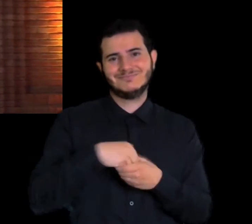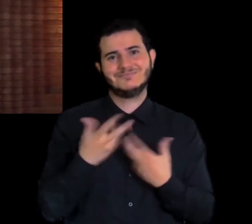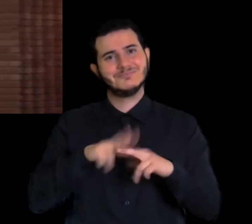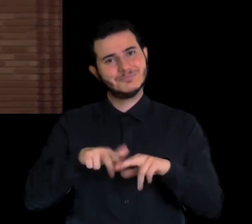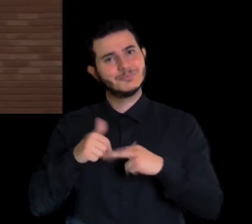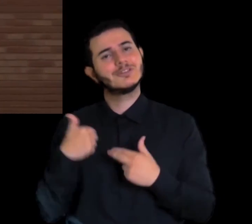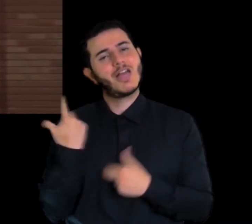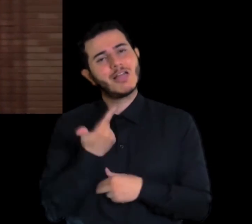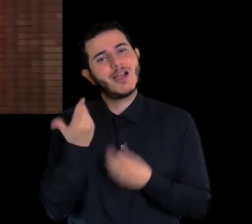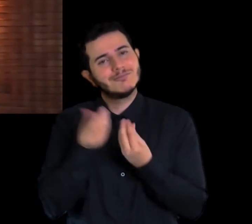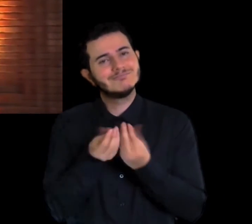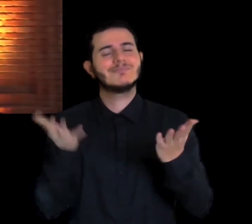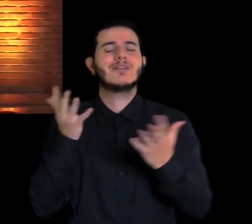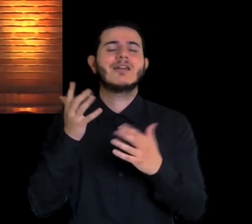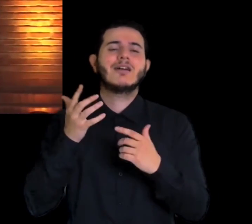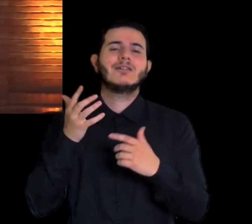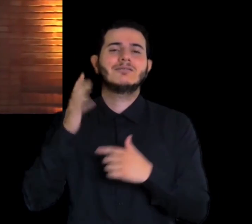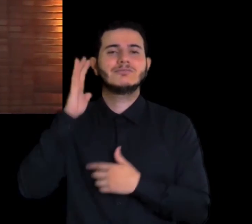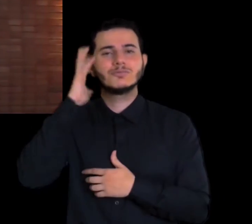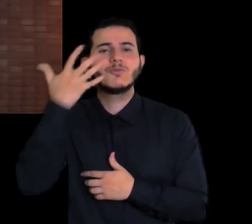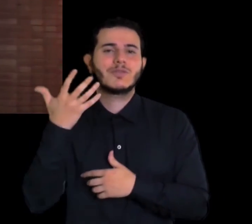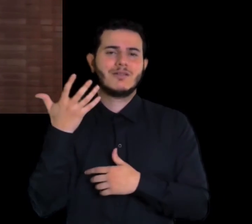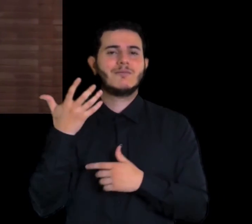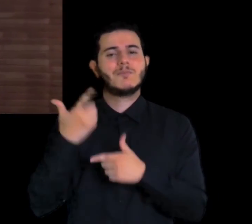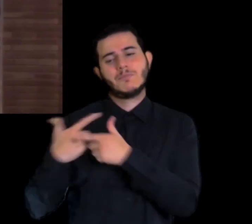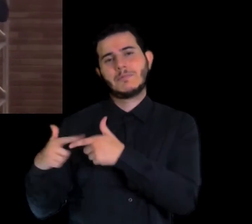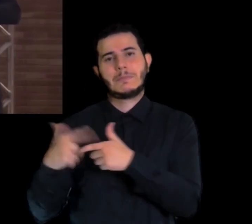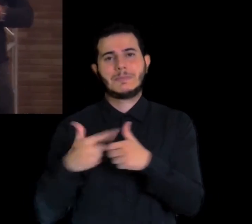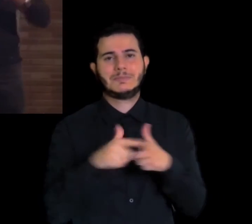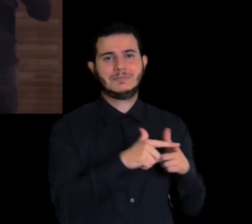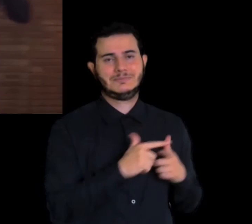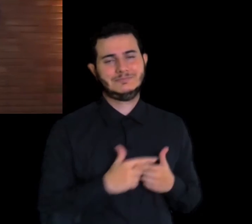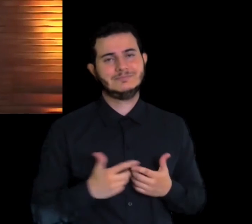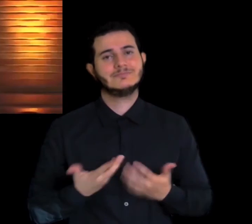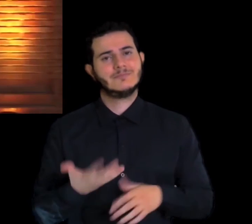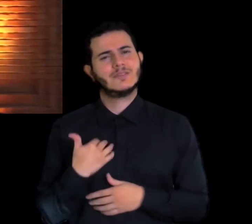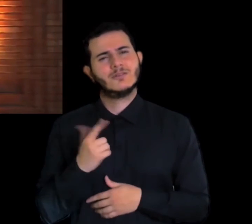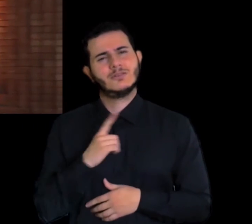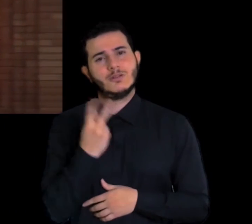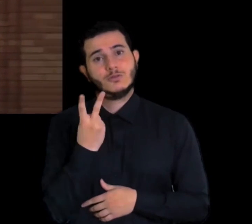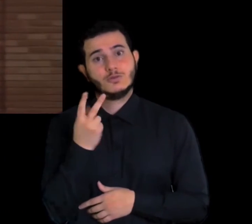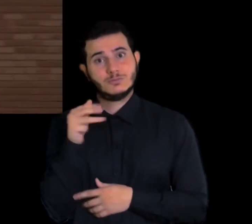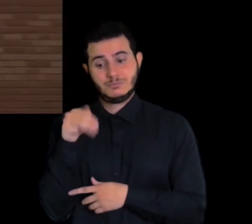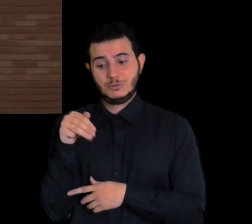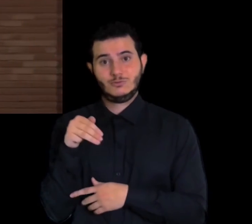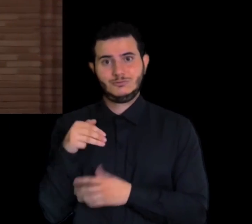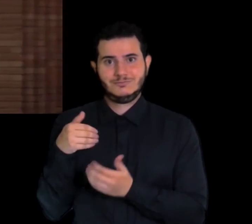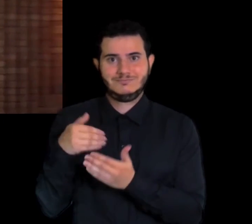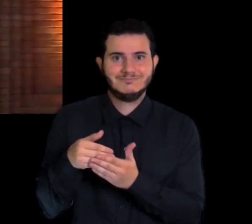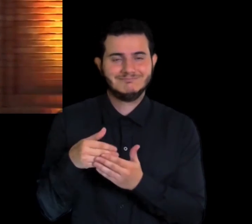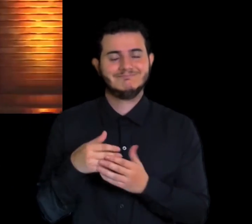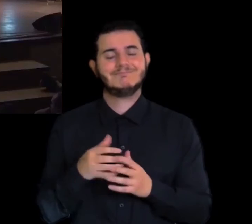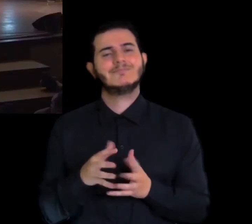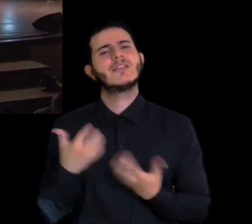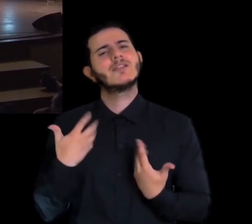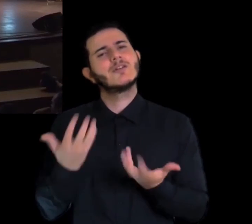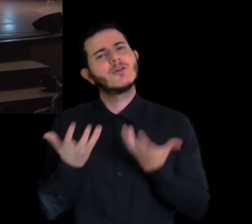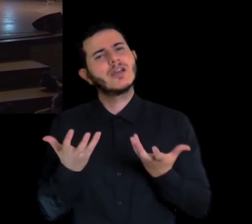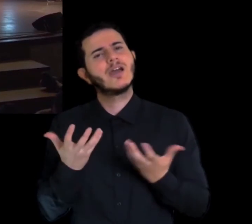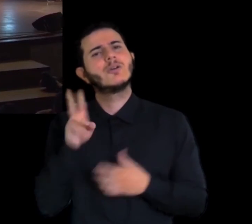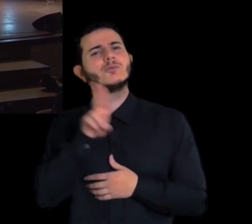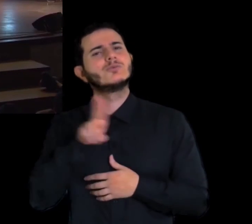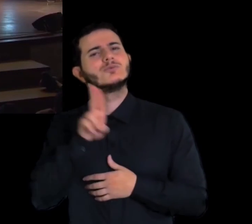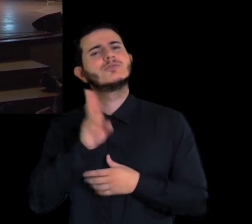por último a gente tentou solucionar, né? Resolver as coisas. E eu tenho 2 minutinhos aqui ainda, e eu queria usar